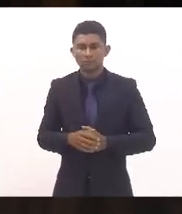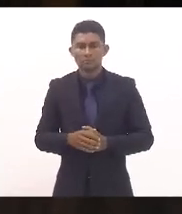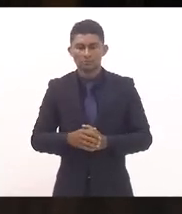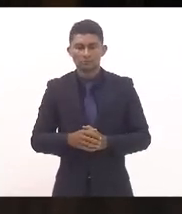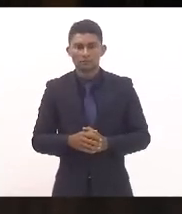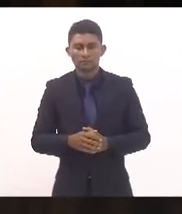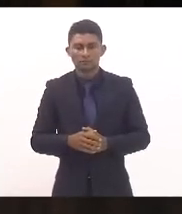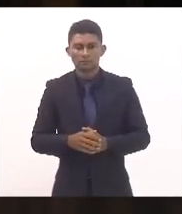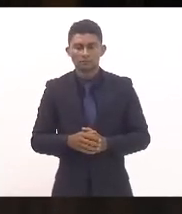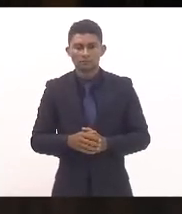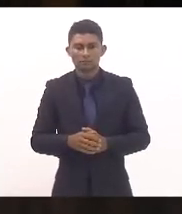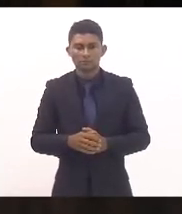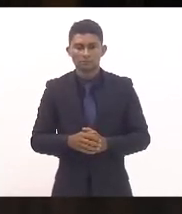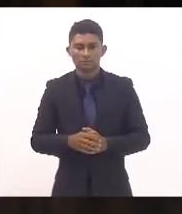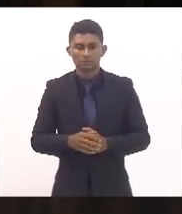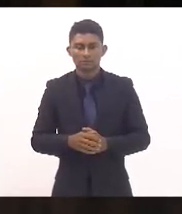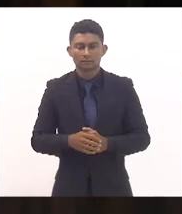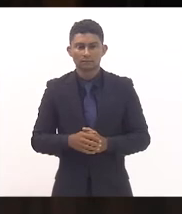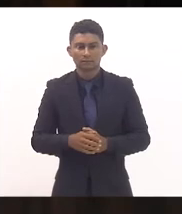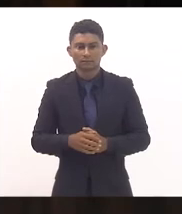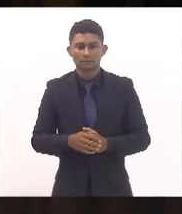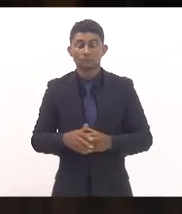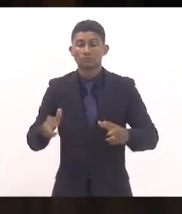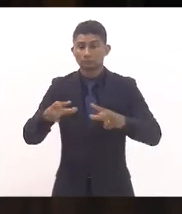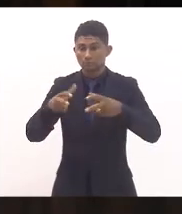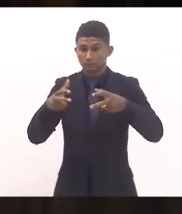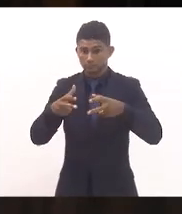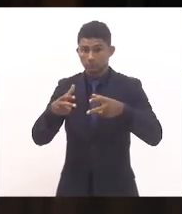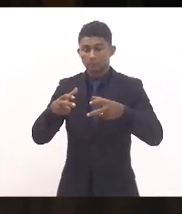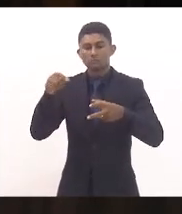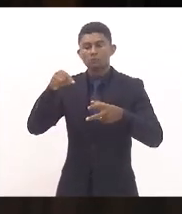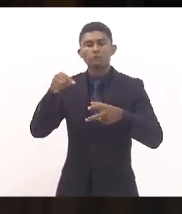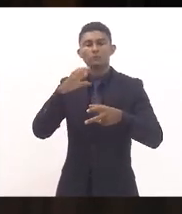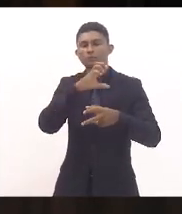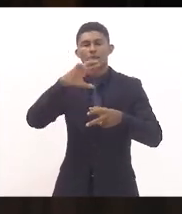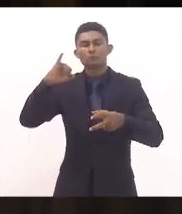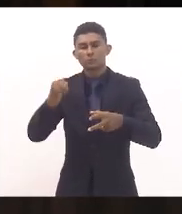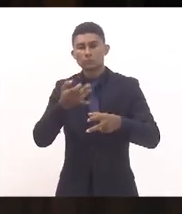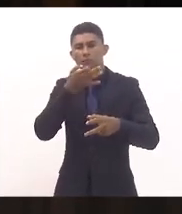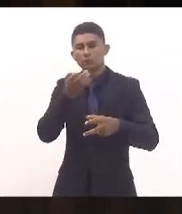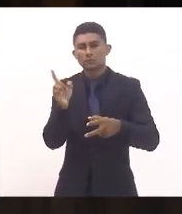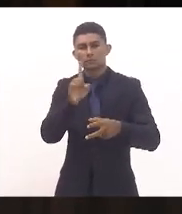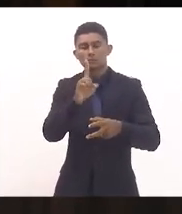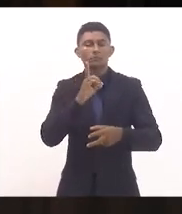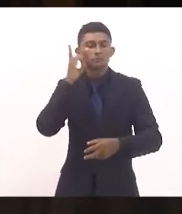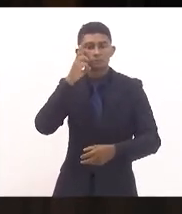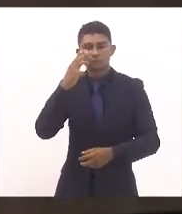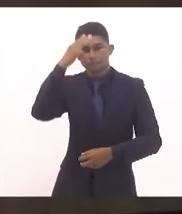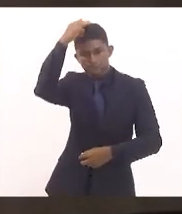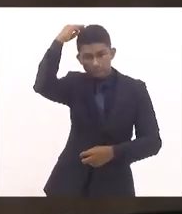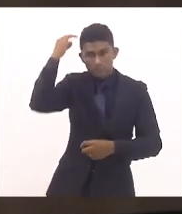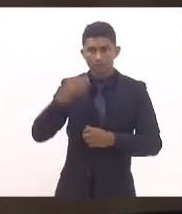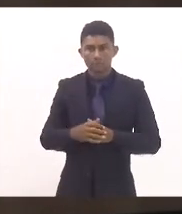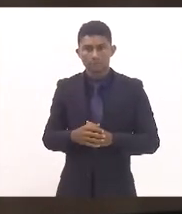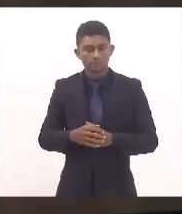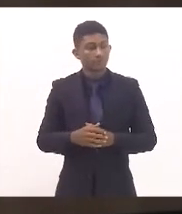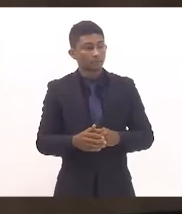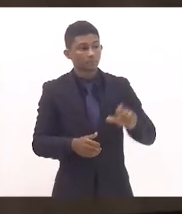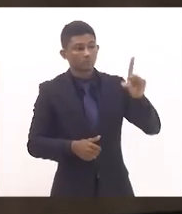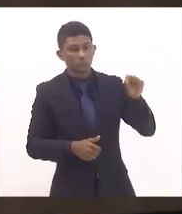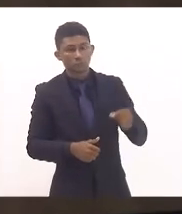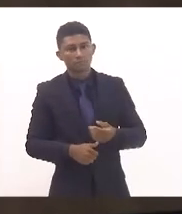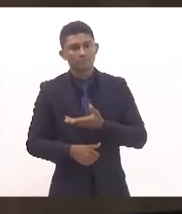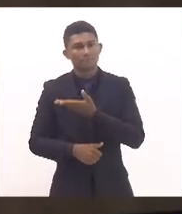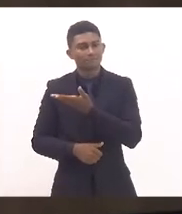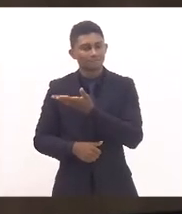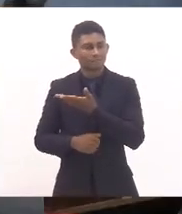Finanças, Fiscalização Financeira e Controle. Para emitir parecer pela Comissão de Constituição e Justiça, deputado Márcio Pacheco. Designar o deputado Luiz Paulo, eu sou autor,